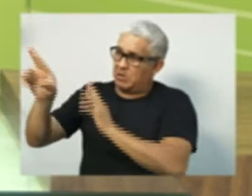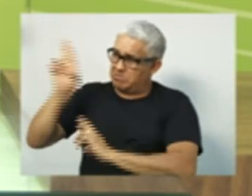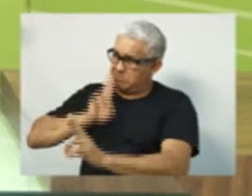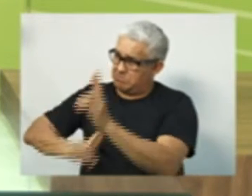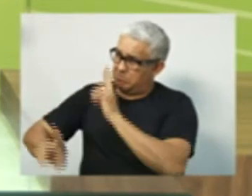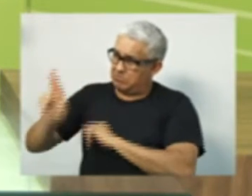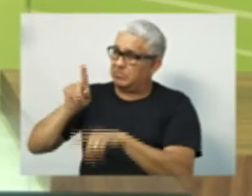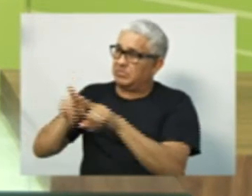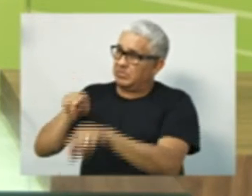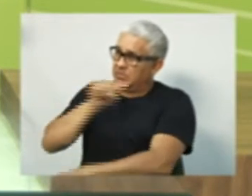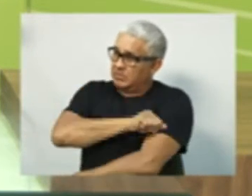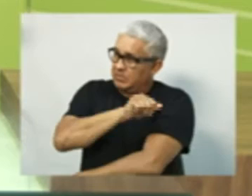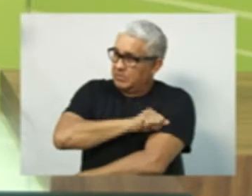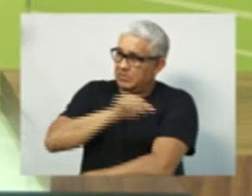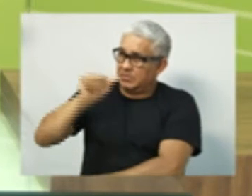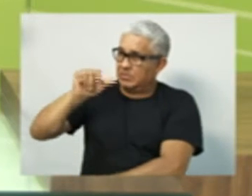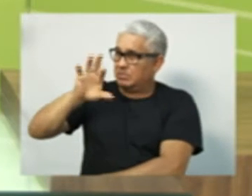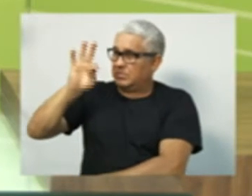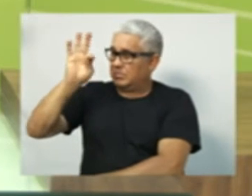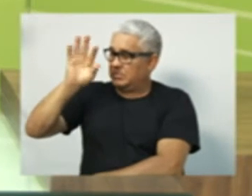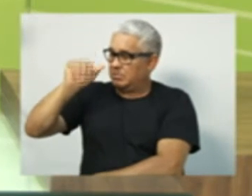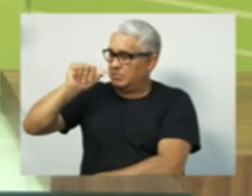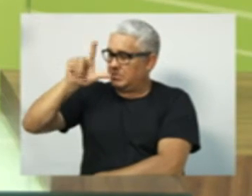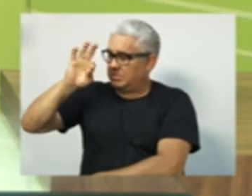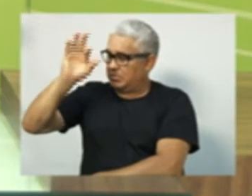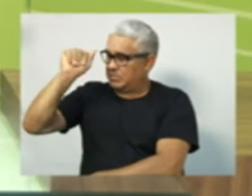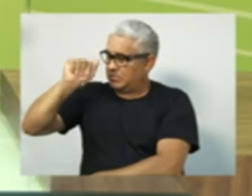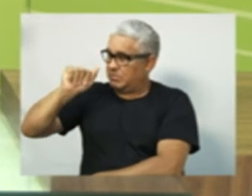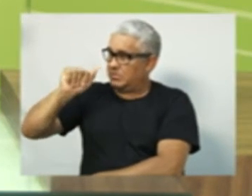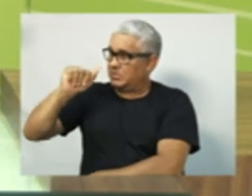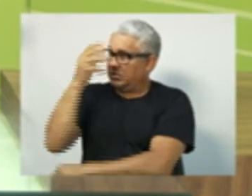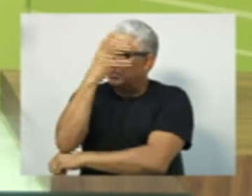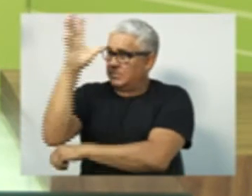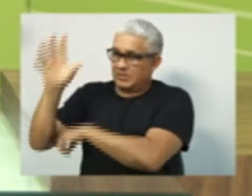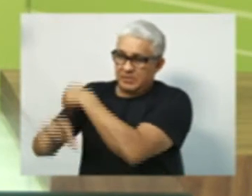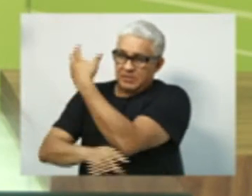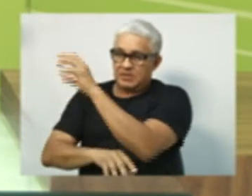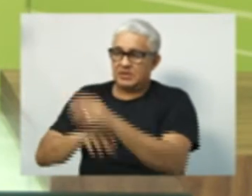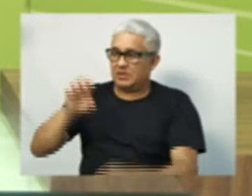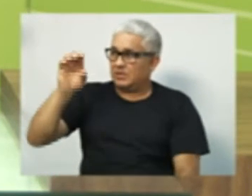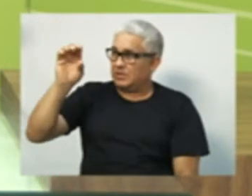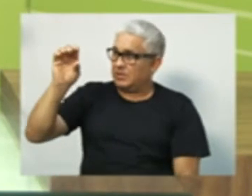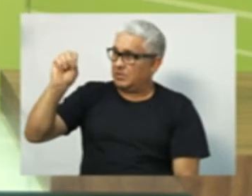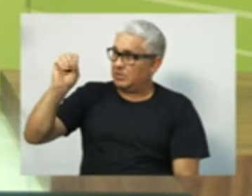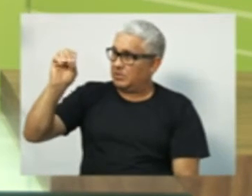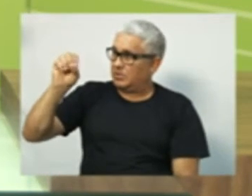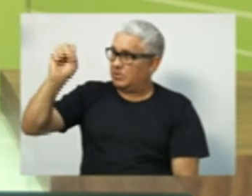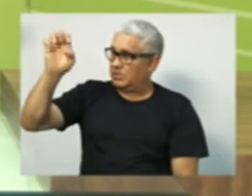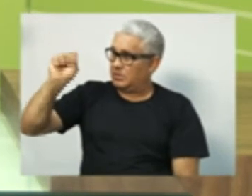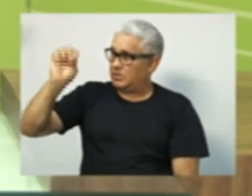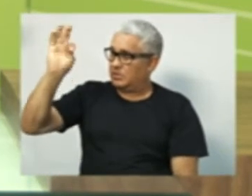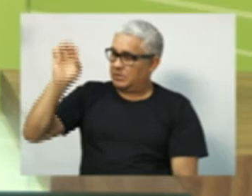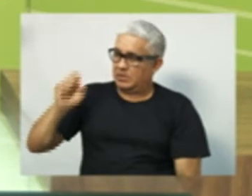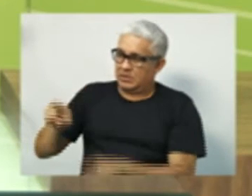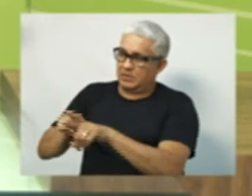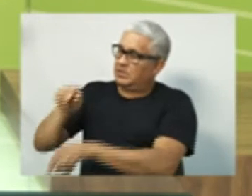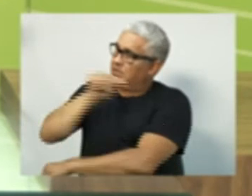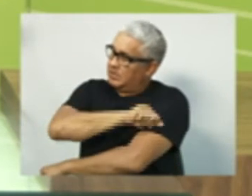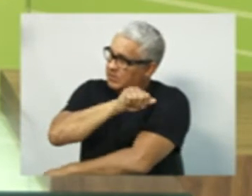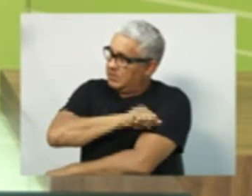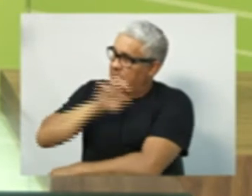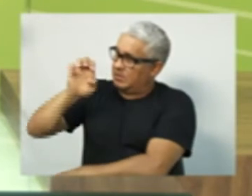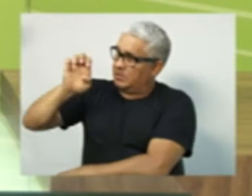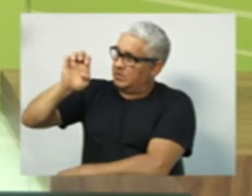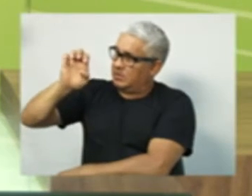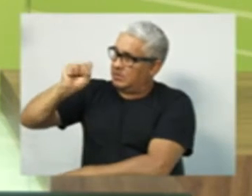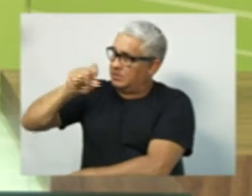os alunos lá de Alta Floresta do Oeste, os alunos de, vamos lá,